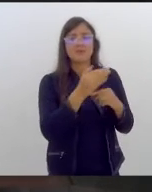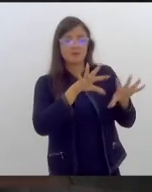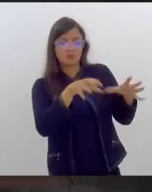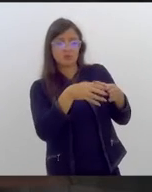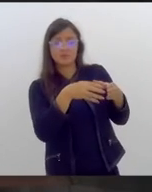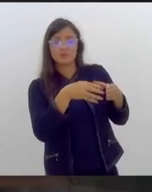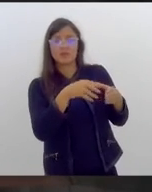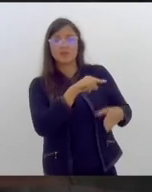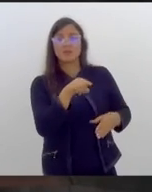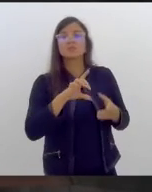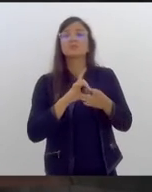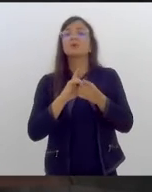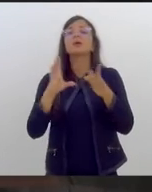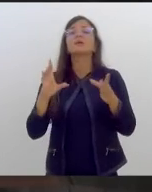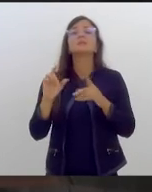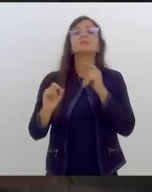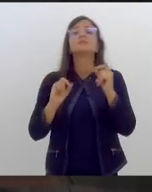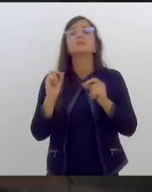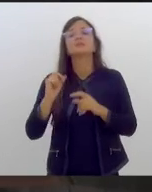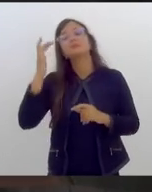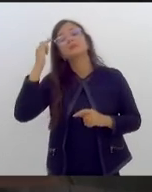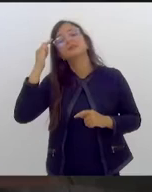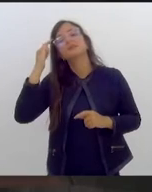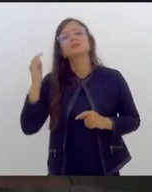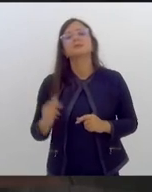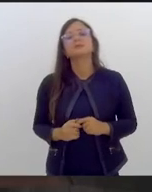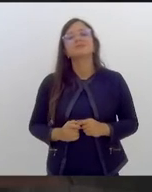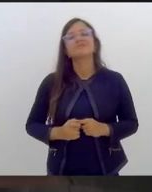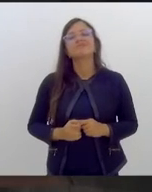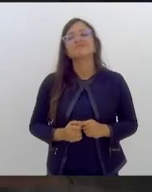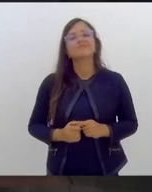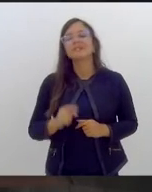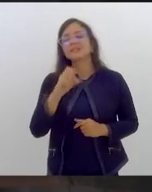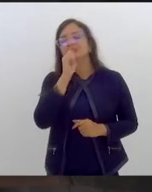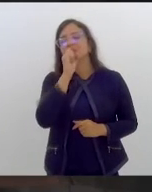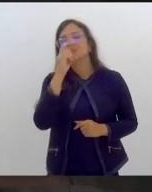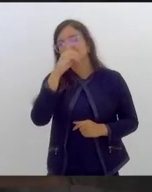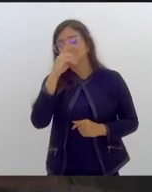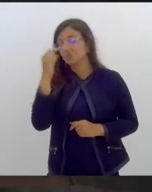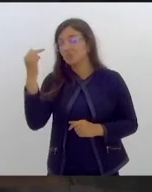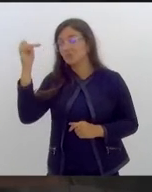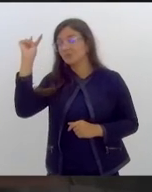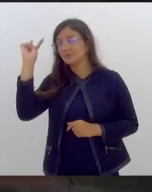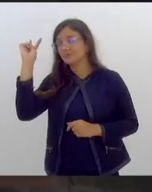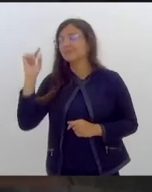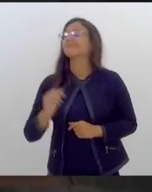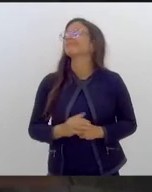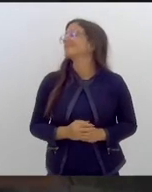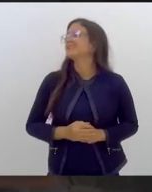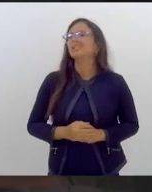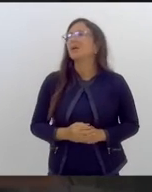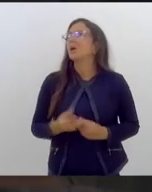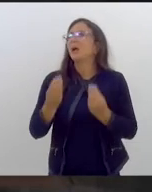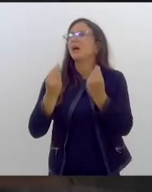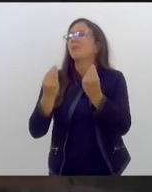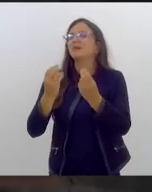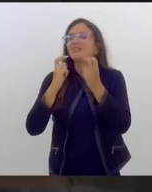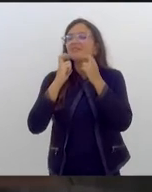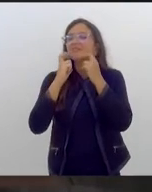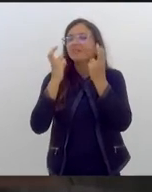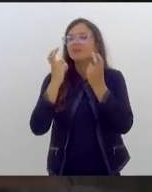lidam com a democracia esse episódio grotesco patético em que